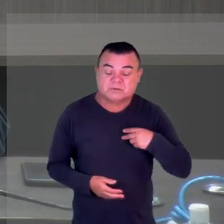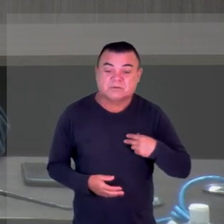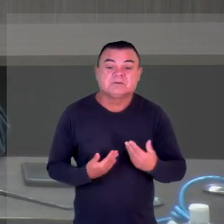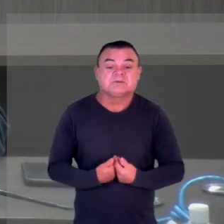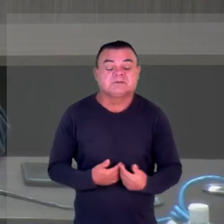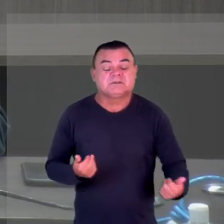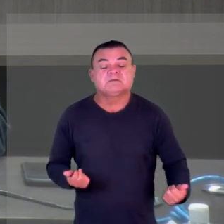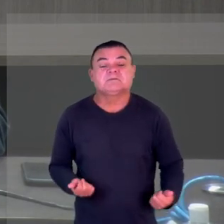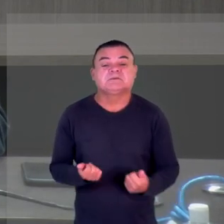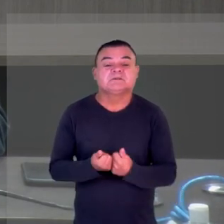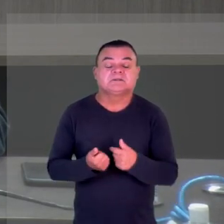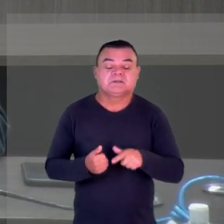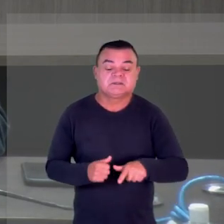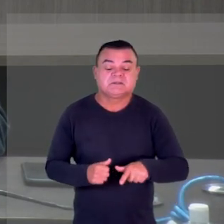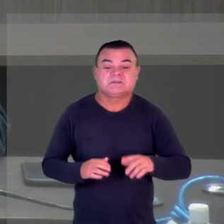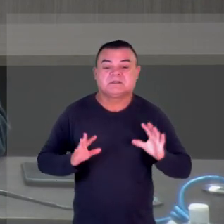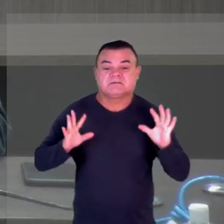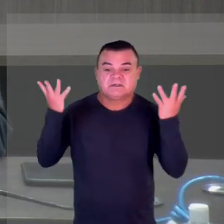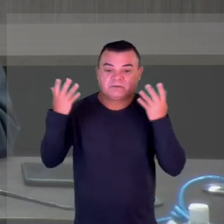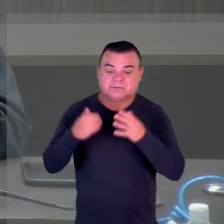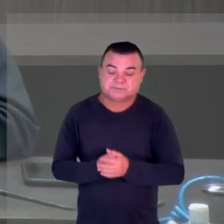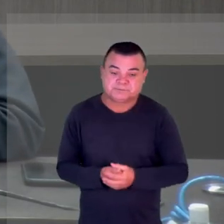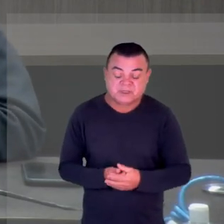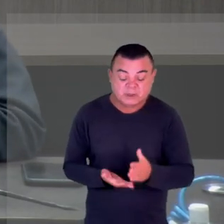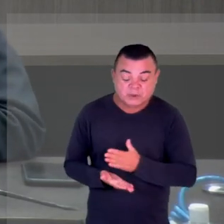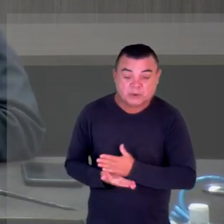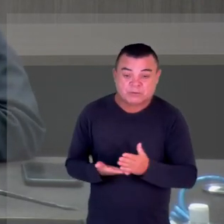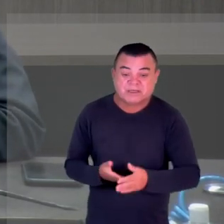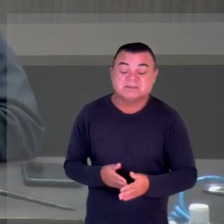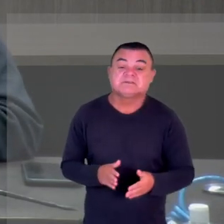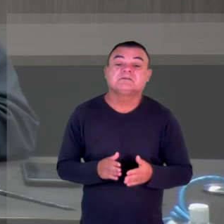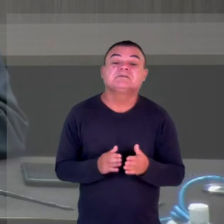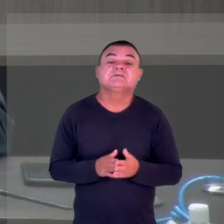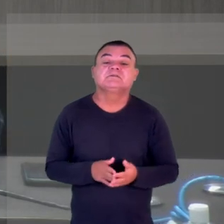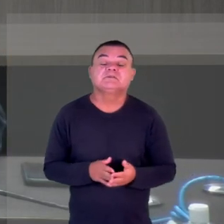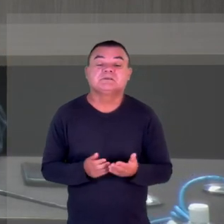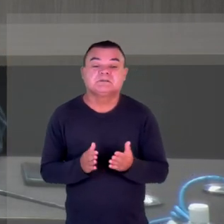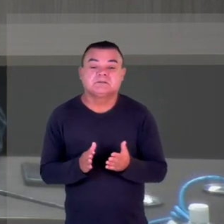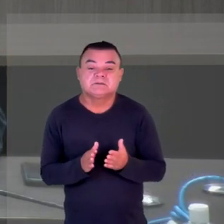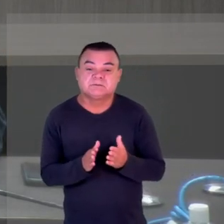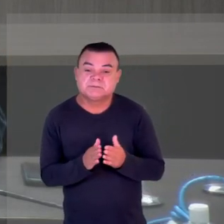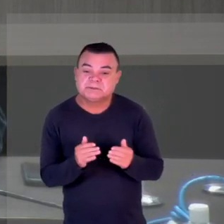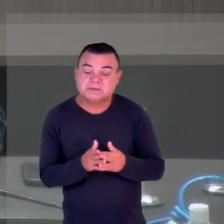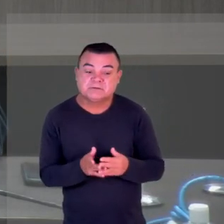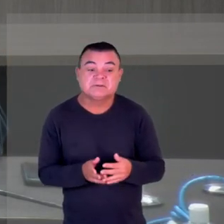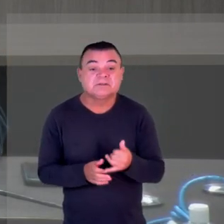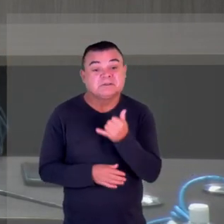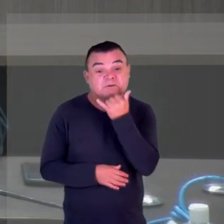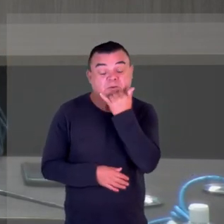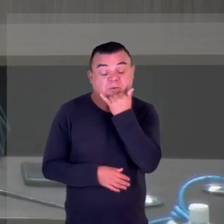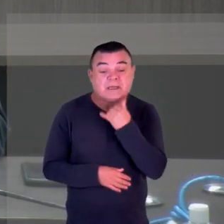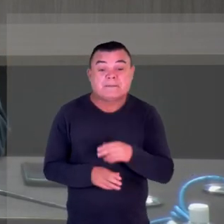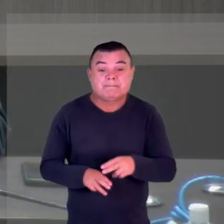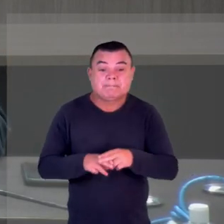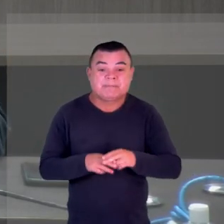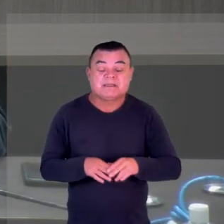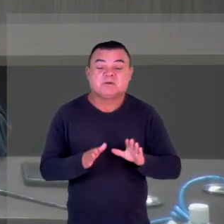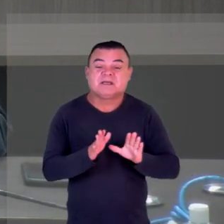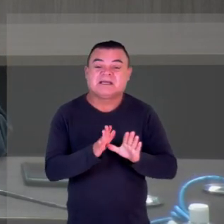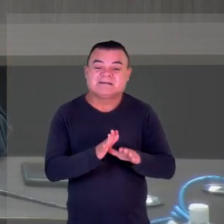evento eu inicio pedindo desculpas pelo meu atraso Dr André mas ao mesmo tempo eu vou pegar o gancho do meu